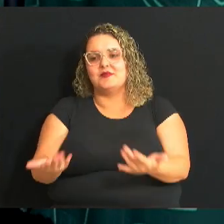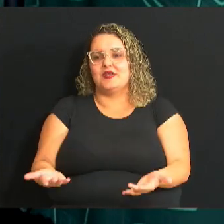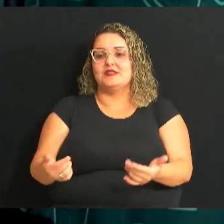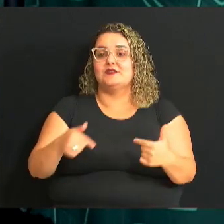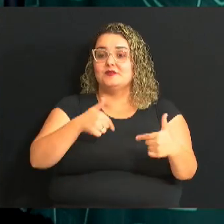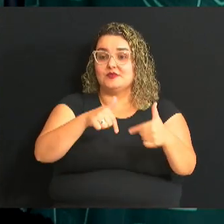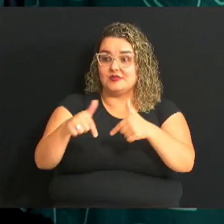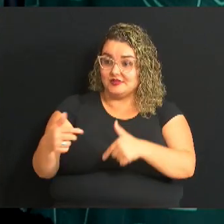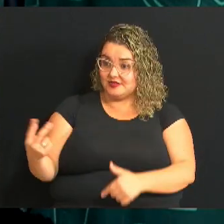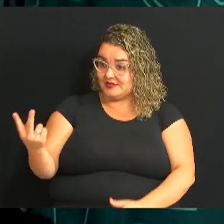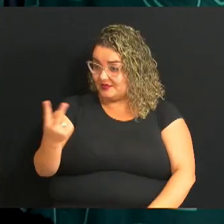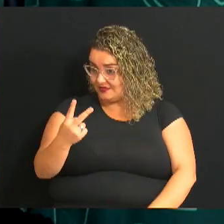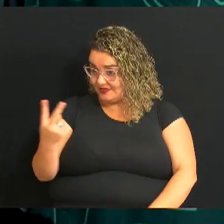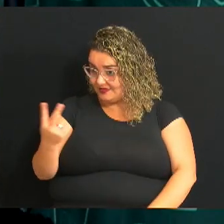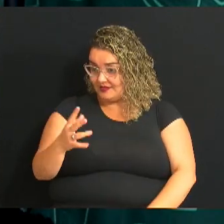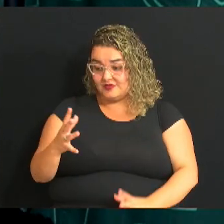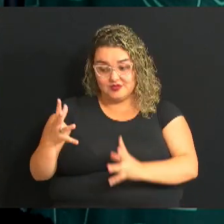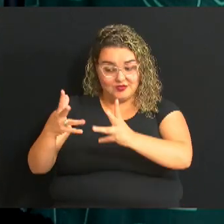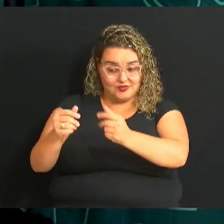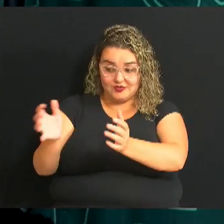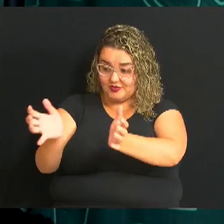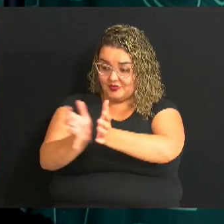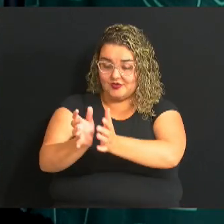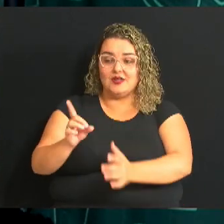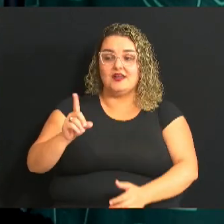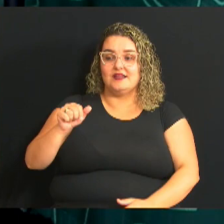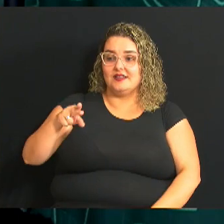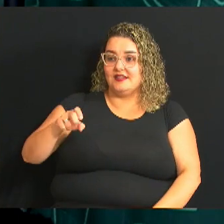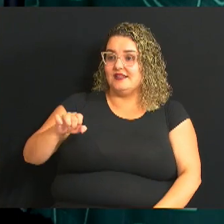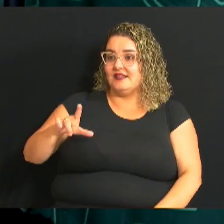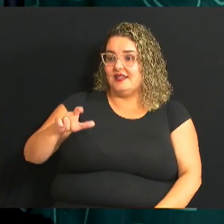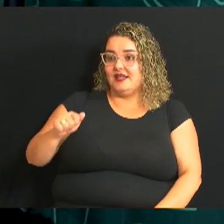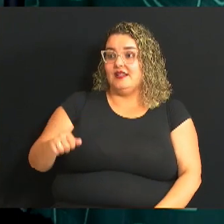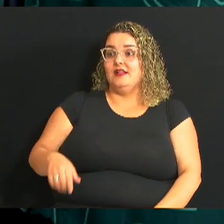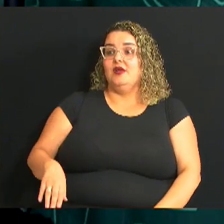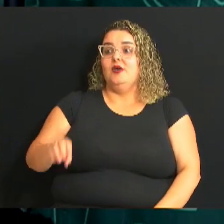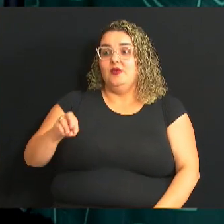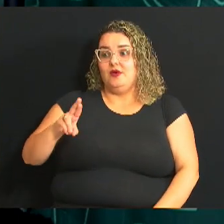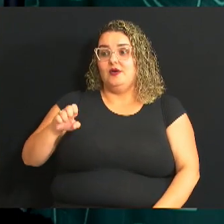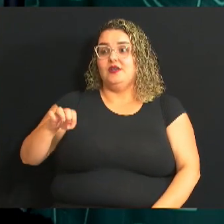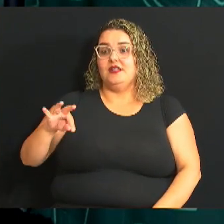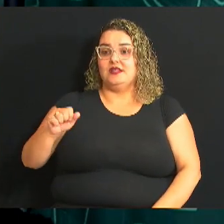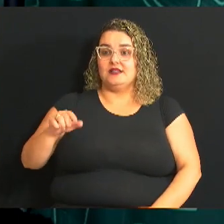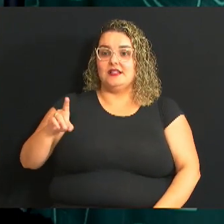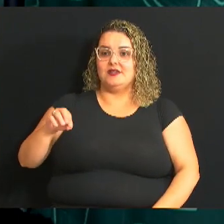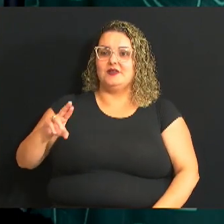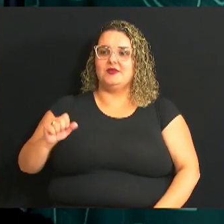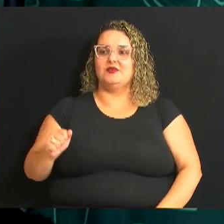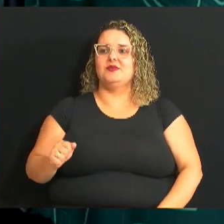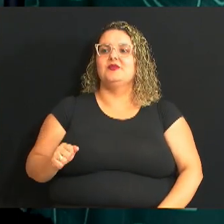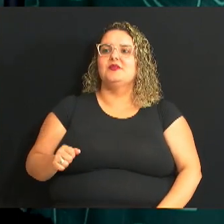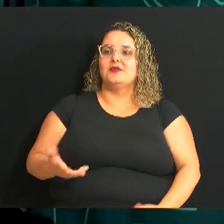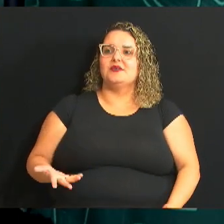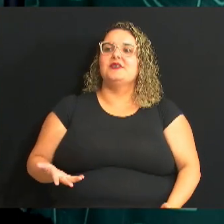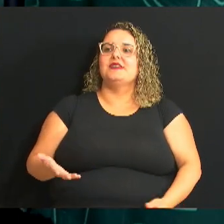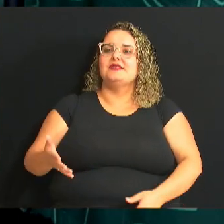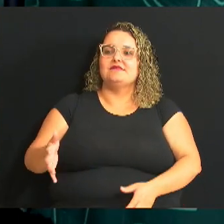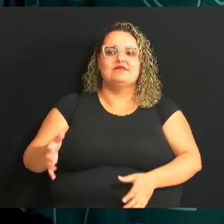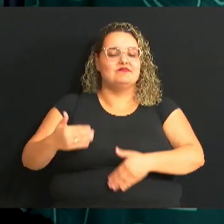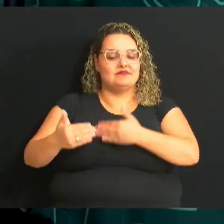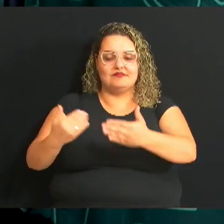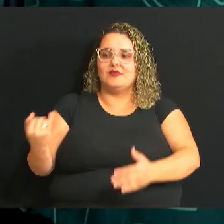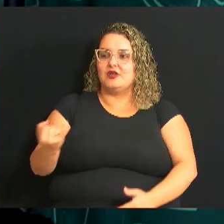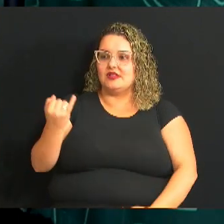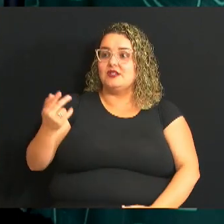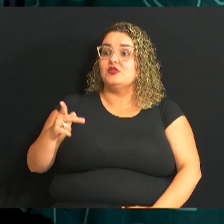de vocês, para a Daniela, orientadora, fundamental em todo esse processo. O Pedro aí, que mandou bem demais, não